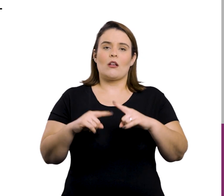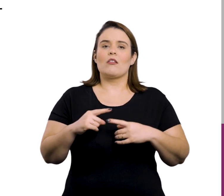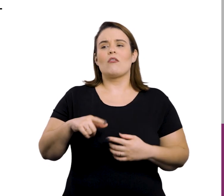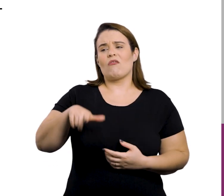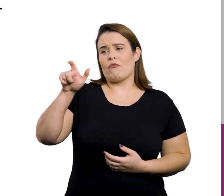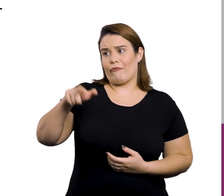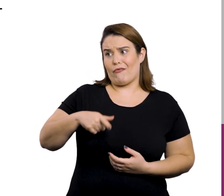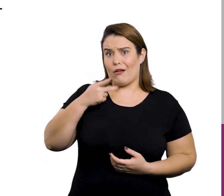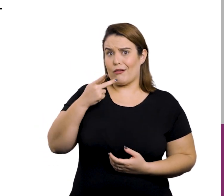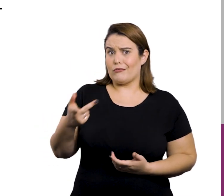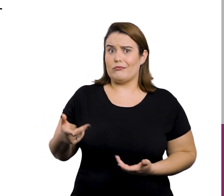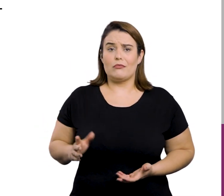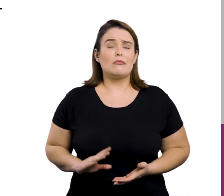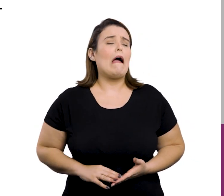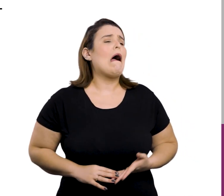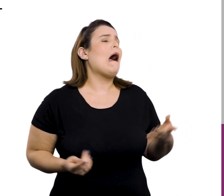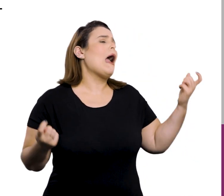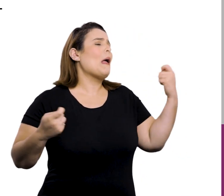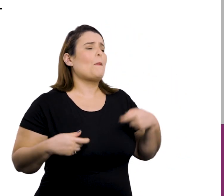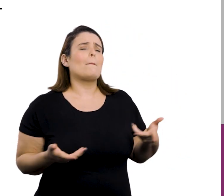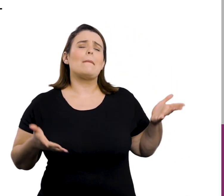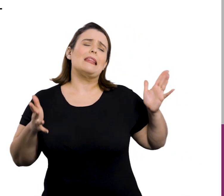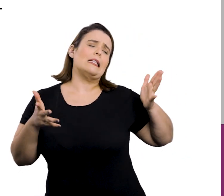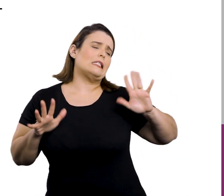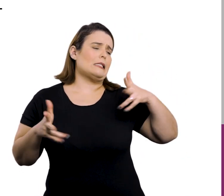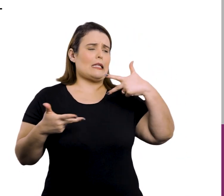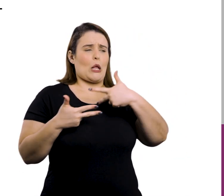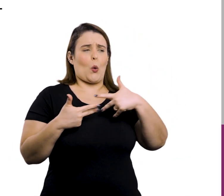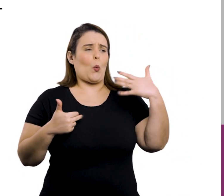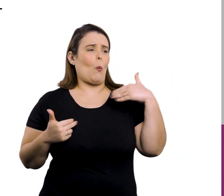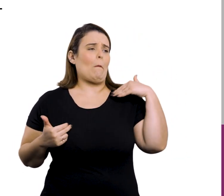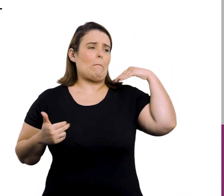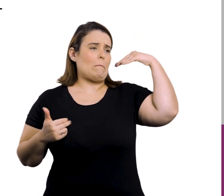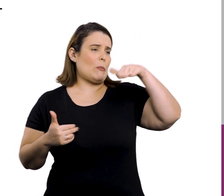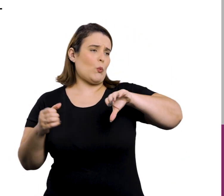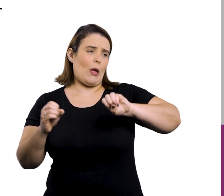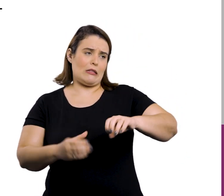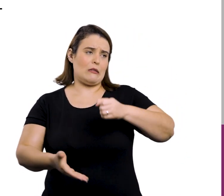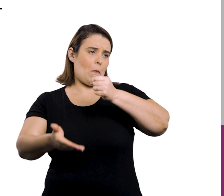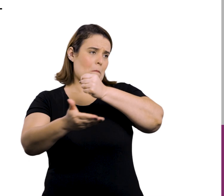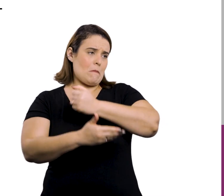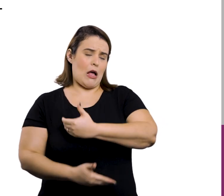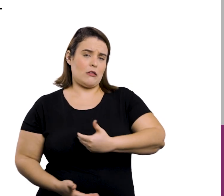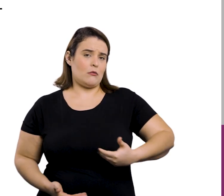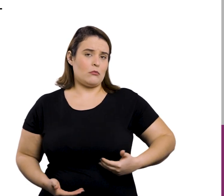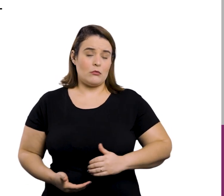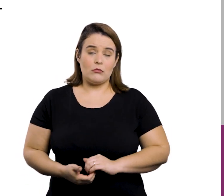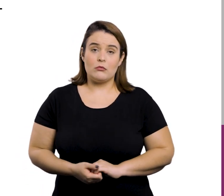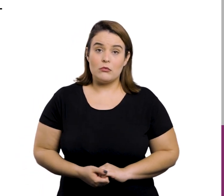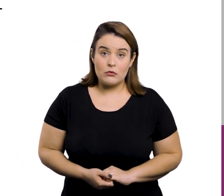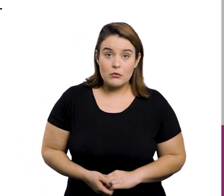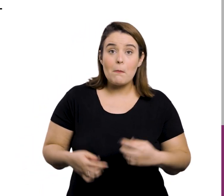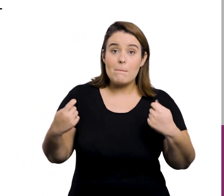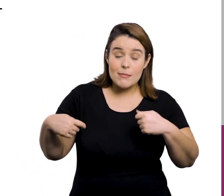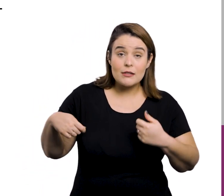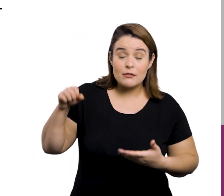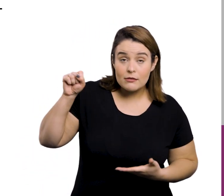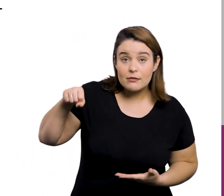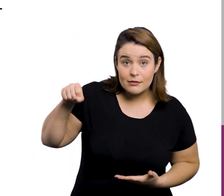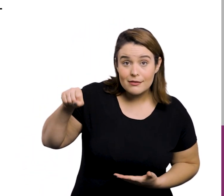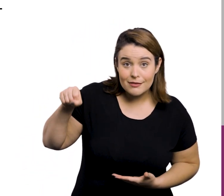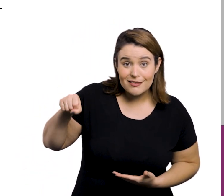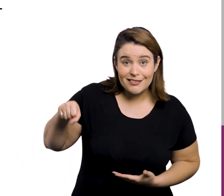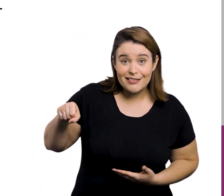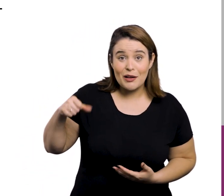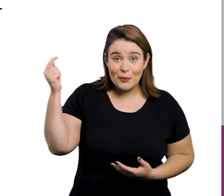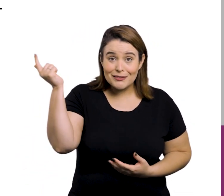Contrariando aqueles que dizem, sem razão, que não precisamos de mais recursos na educação básica pública, essa é sim uma